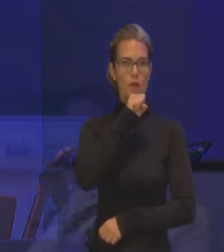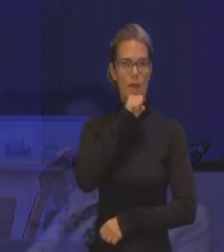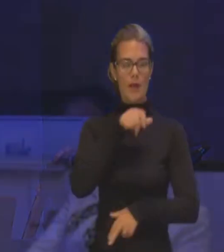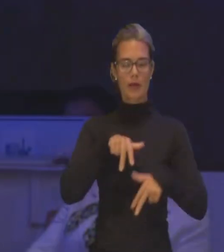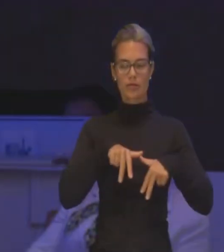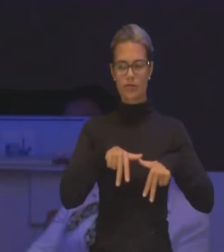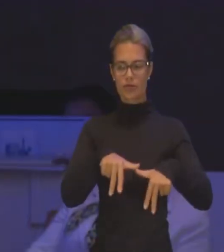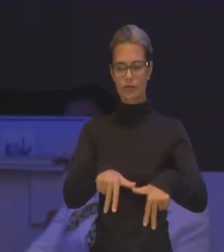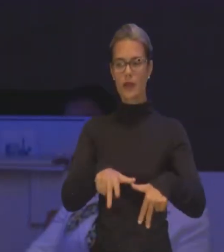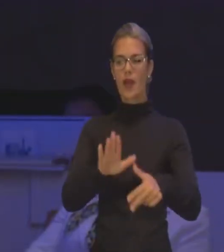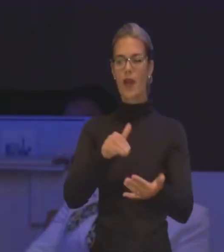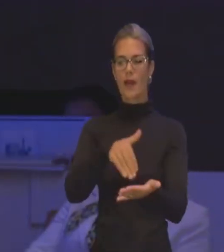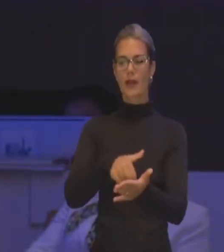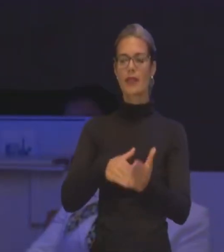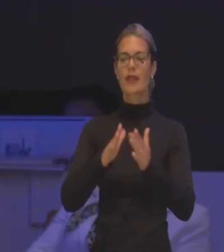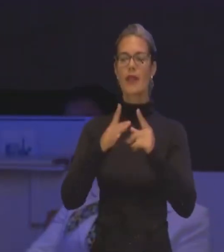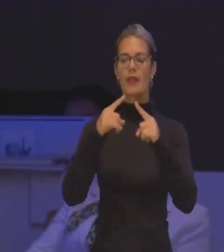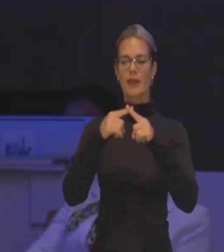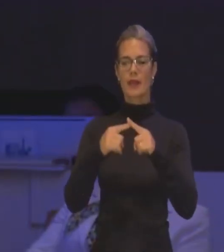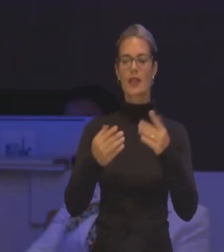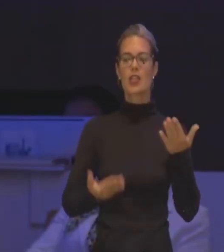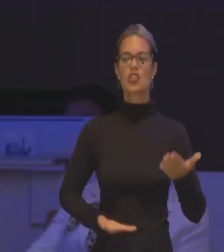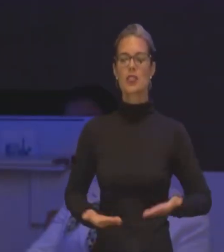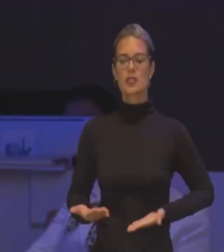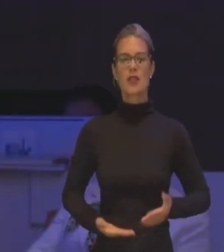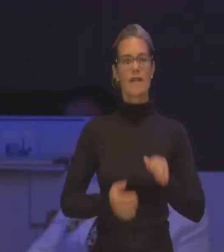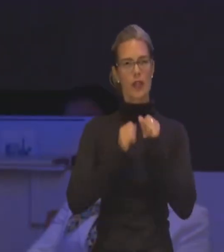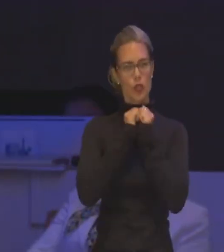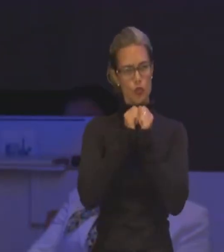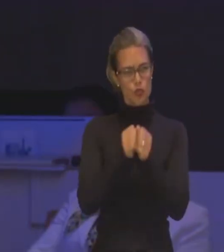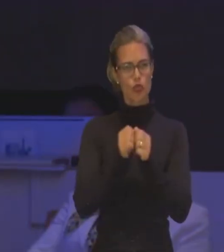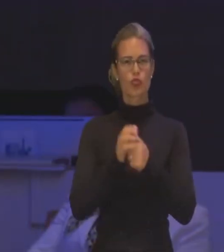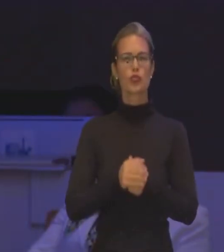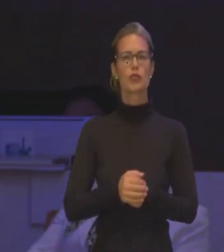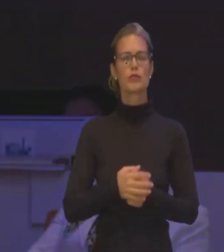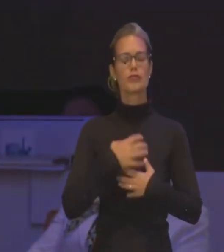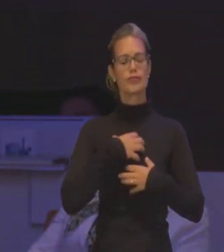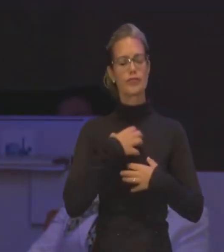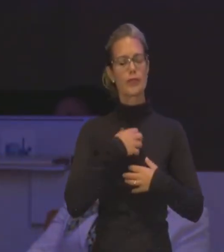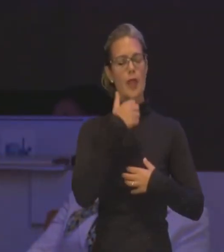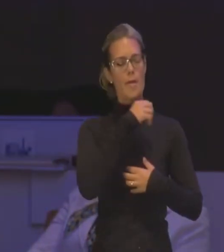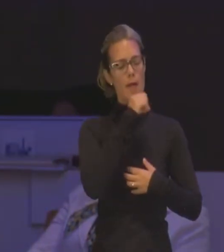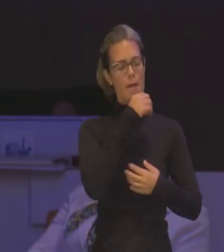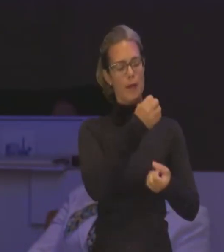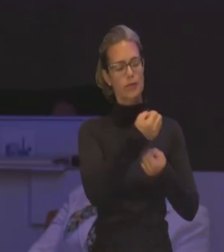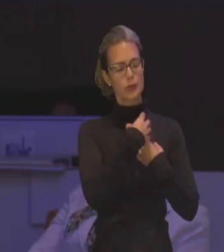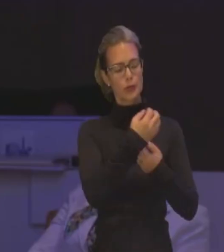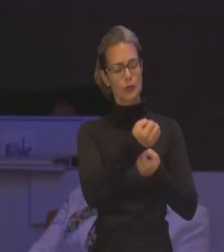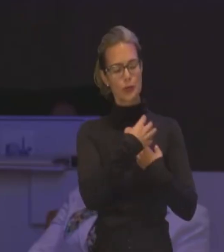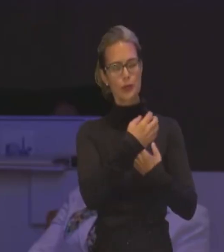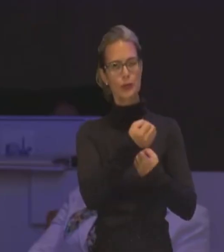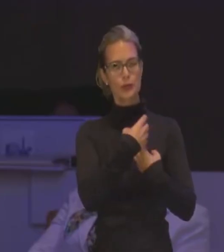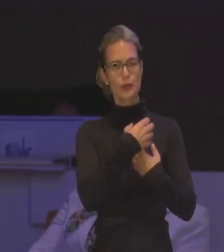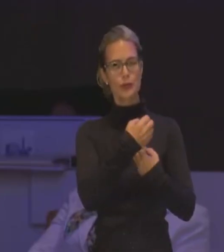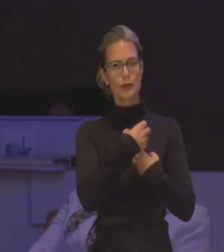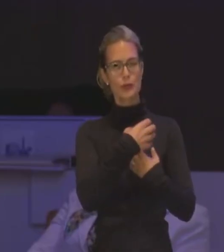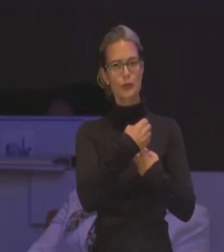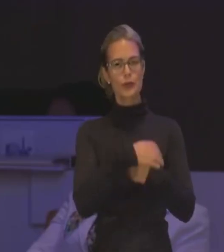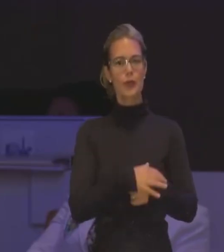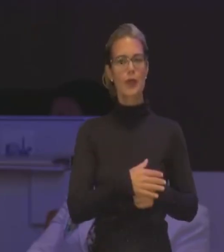igreja, servindo com ela, ouvindo os seus ensinamentos, ouvindo os